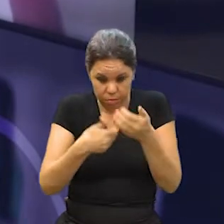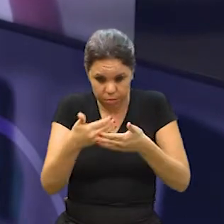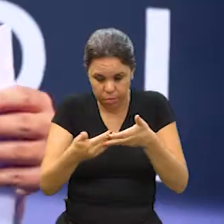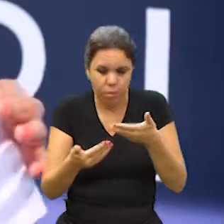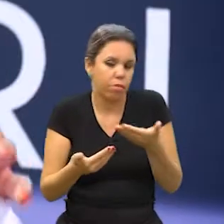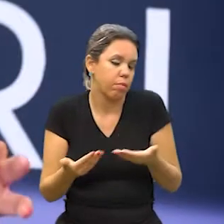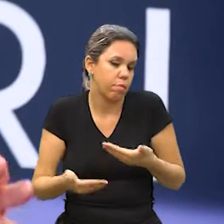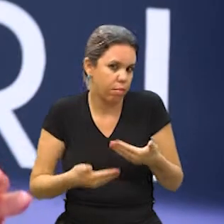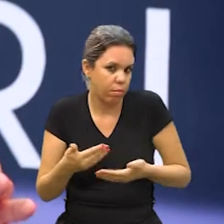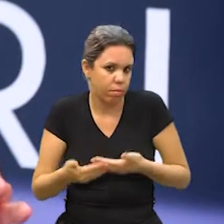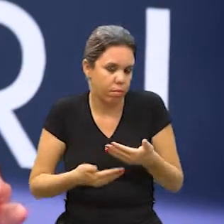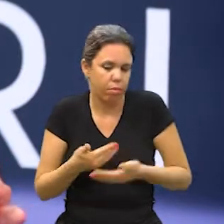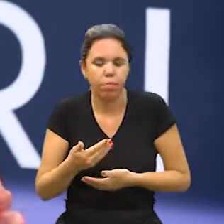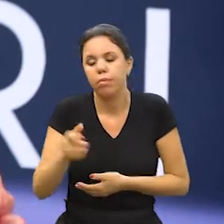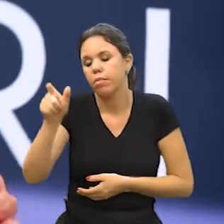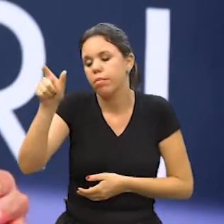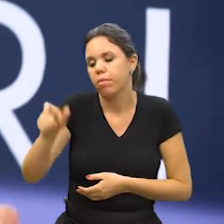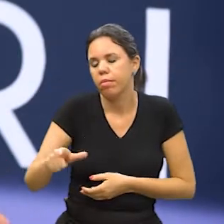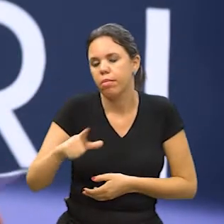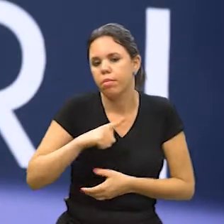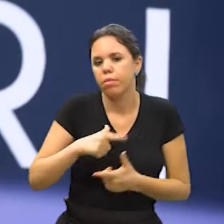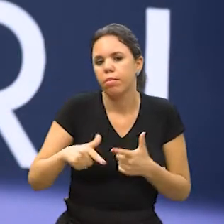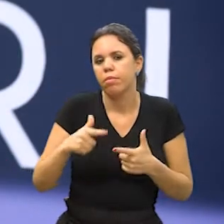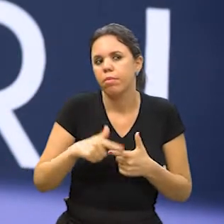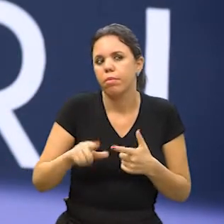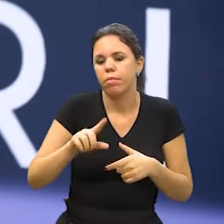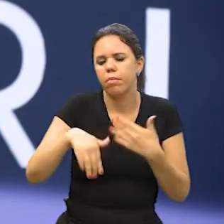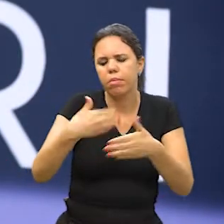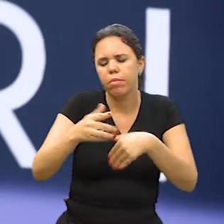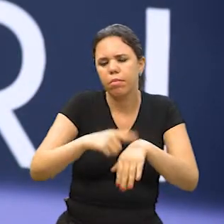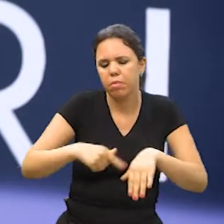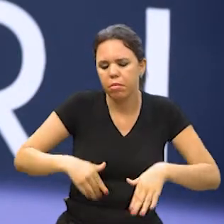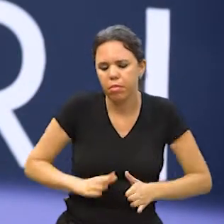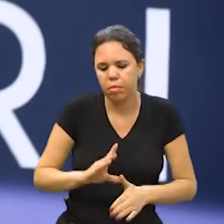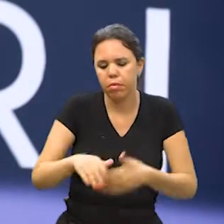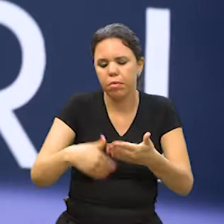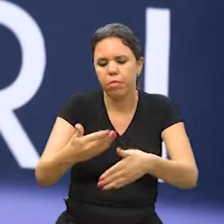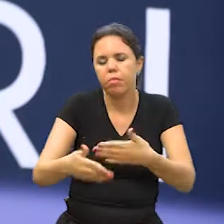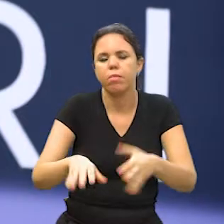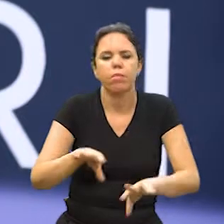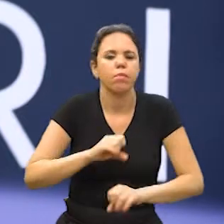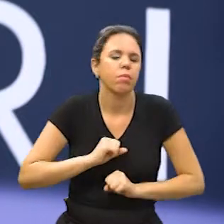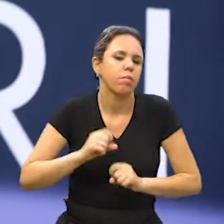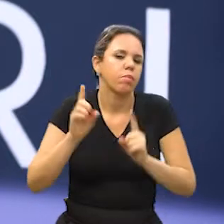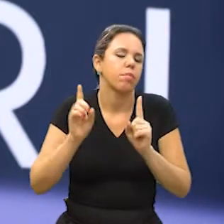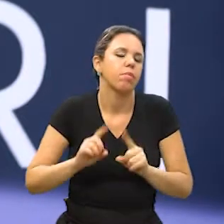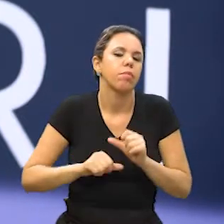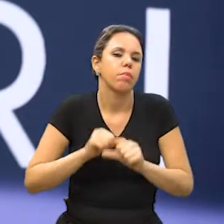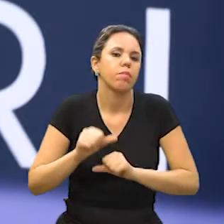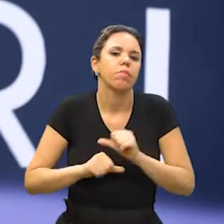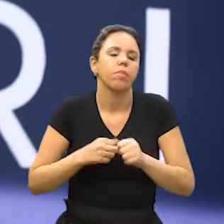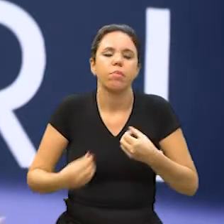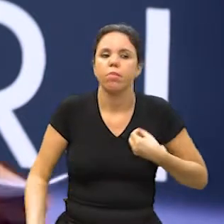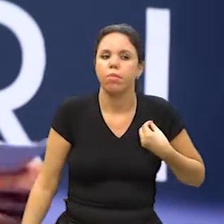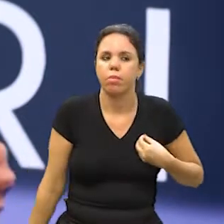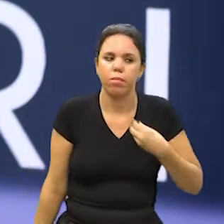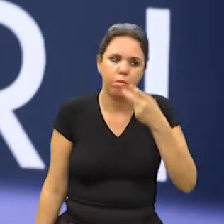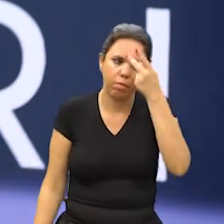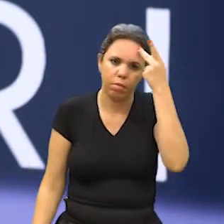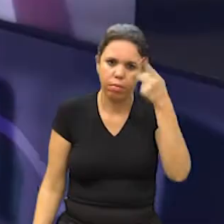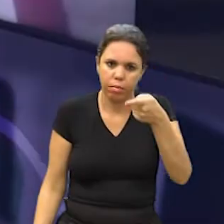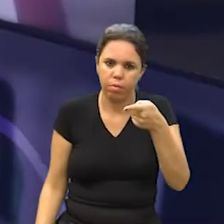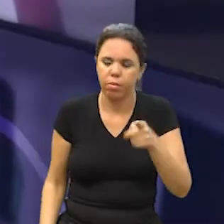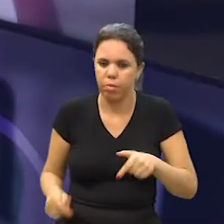dia. No caso da pessoa que teve uma deficiência adquirida, como é que é essa transformação da vida dessa pessoa? Como é que